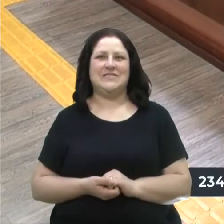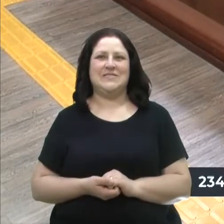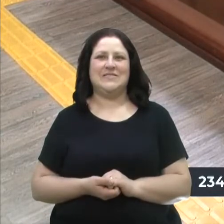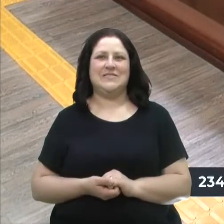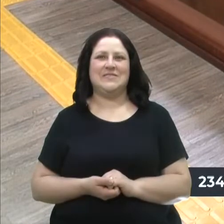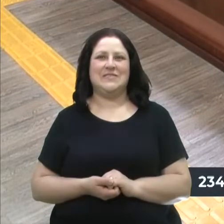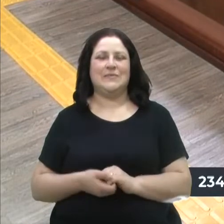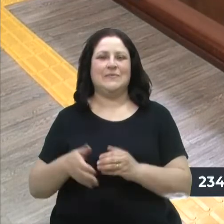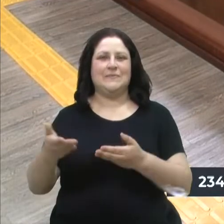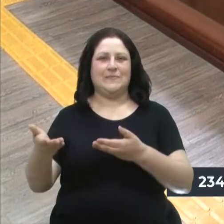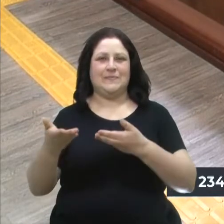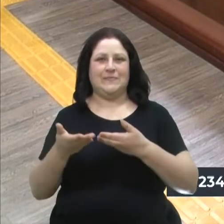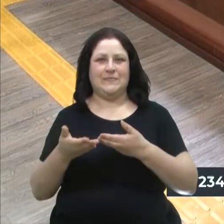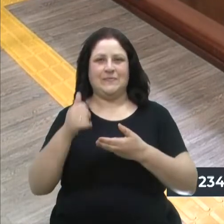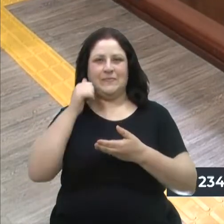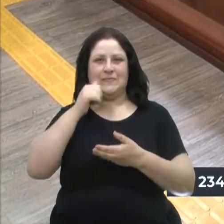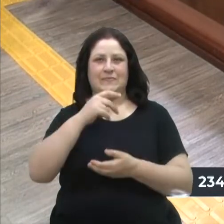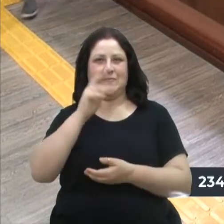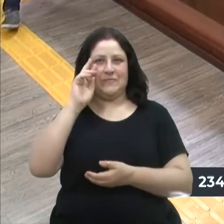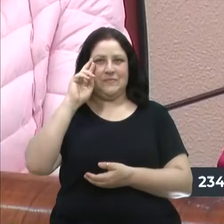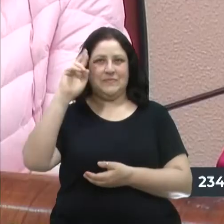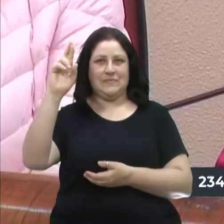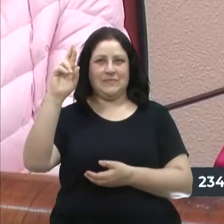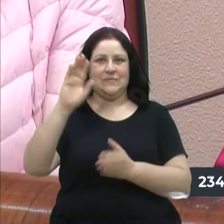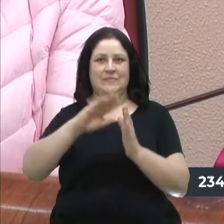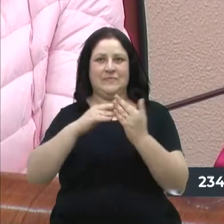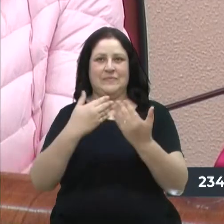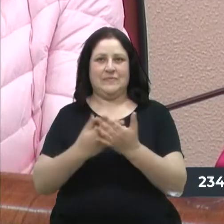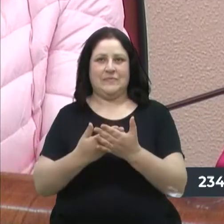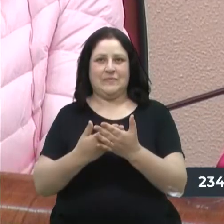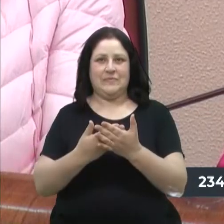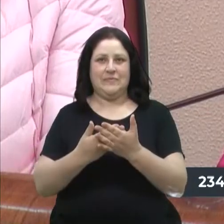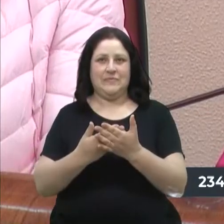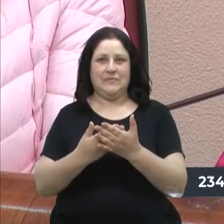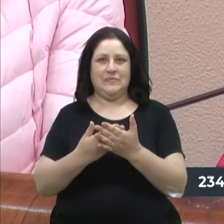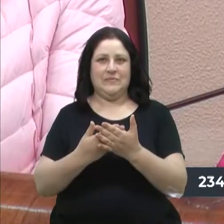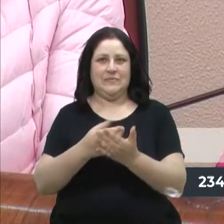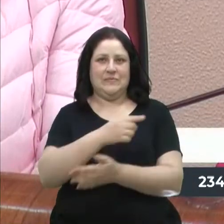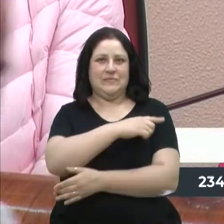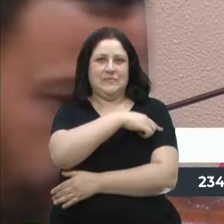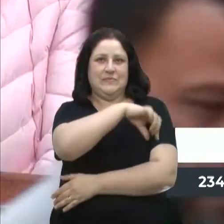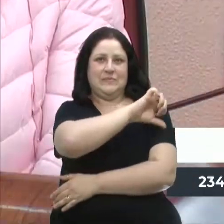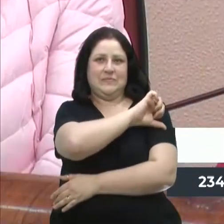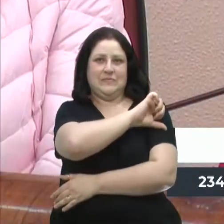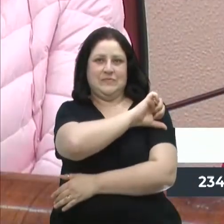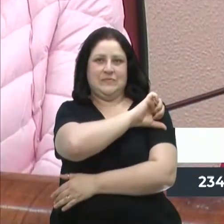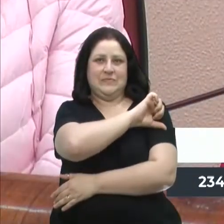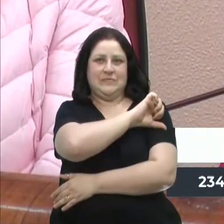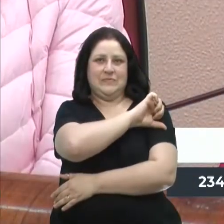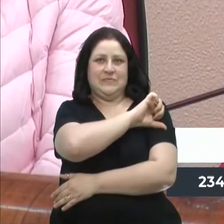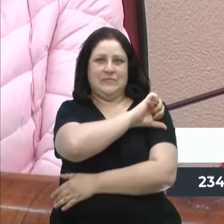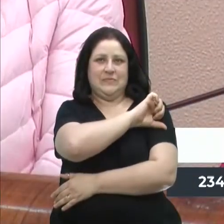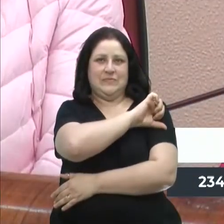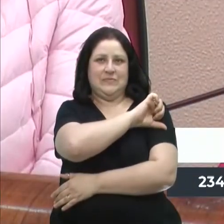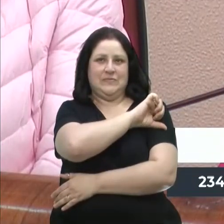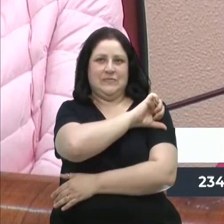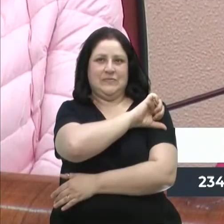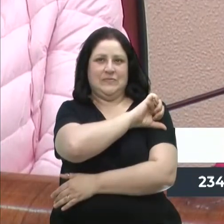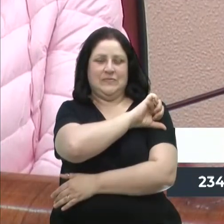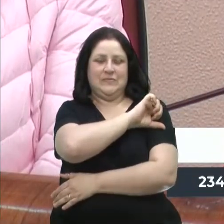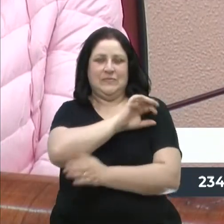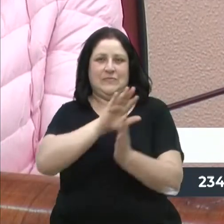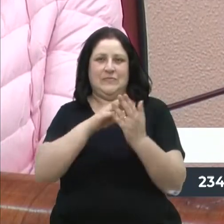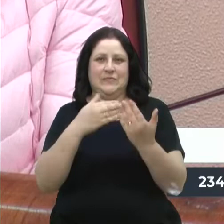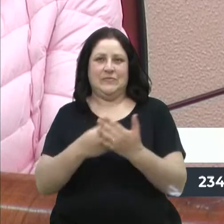convido a diretora da Escola Municipal de Ensino Fundamental Alfredo Belisário ptf para receber uma placa de homenagem da Câmara de